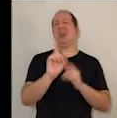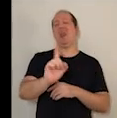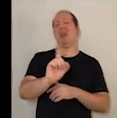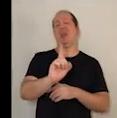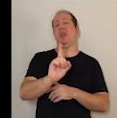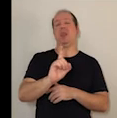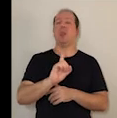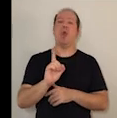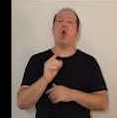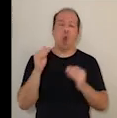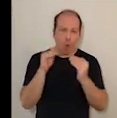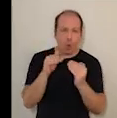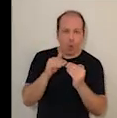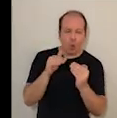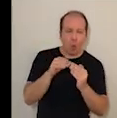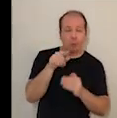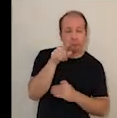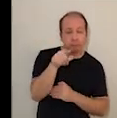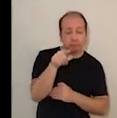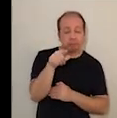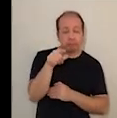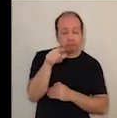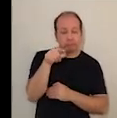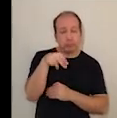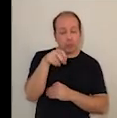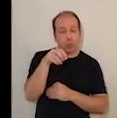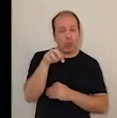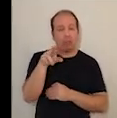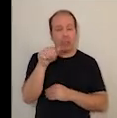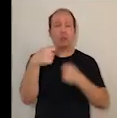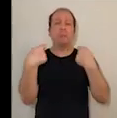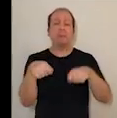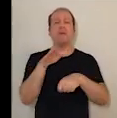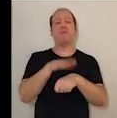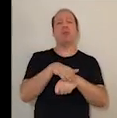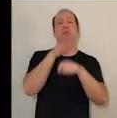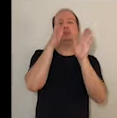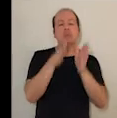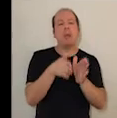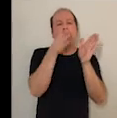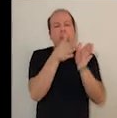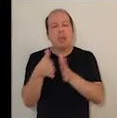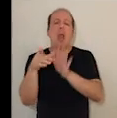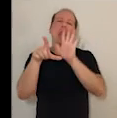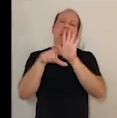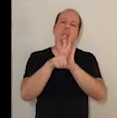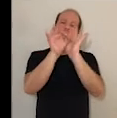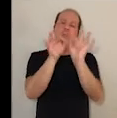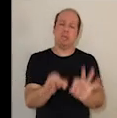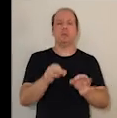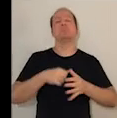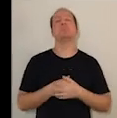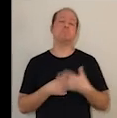ilibada. Não. Concordo com o notário. Tudo tem que ser feito conforme a